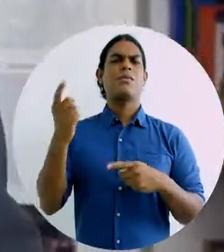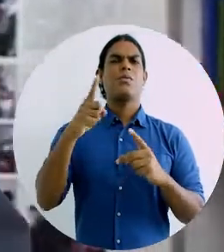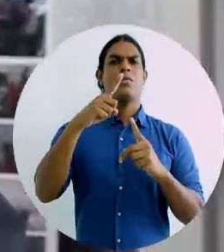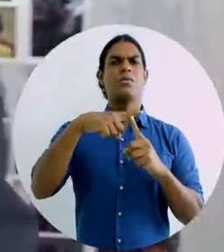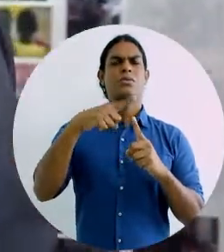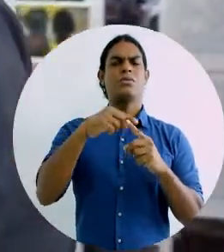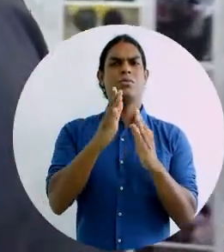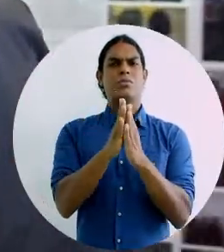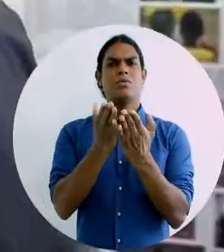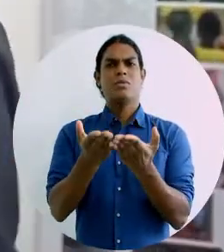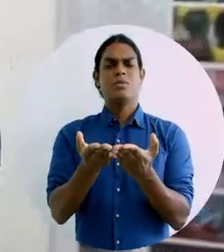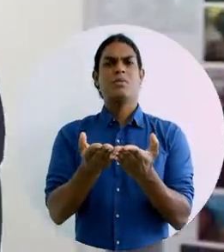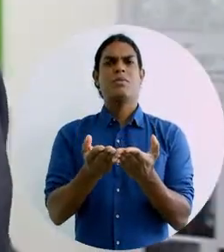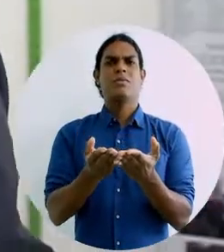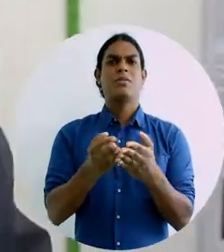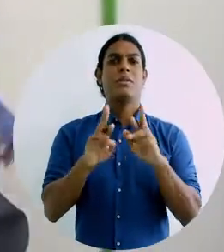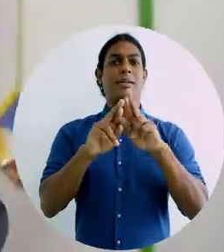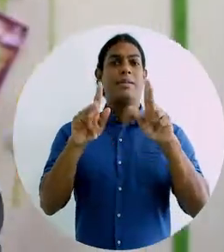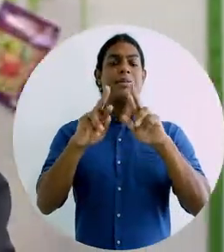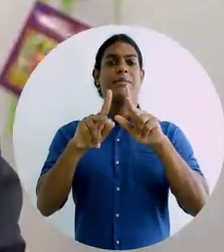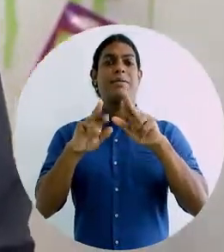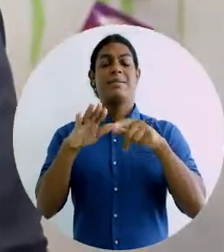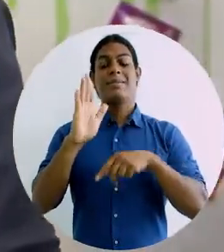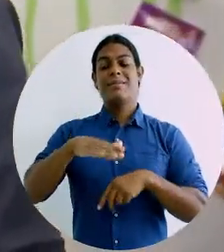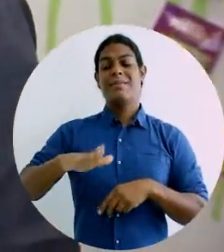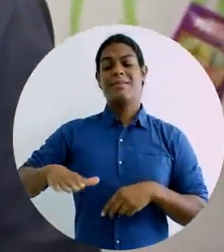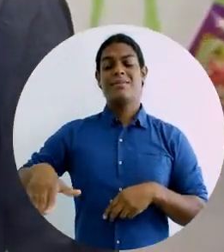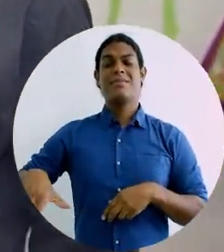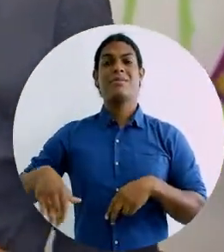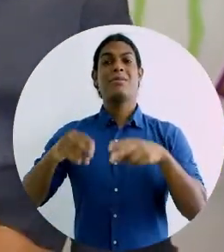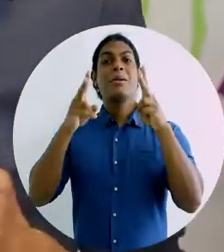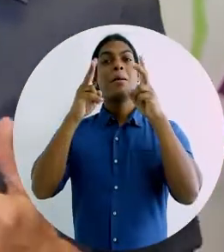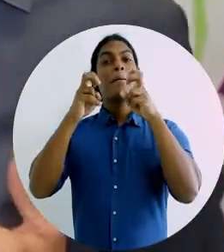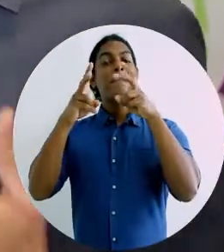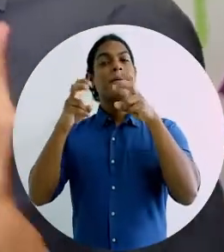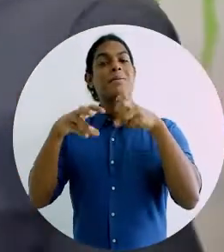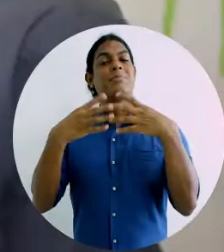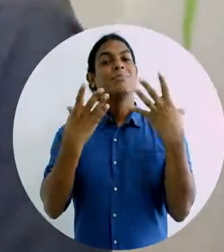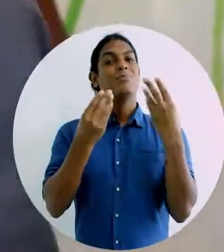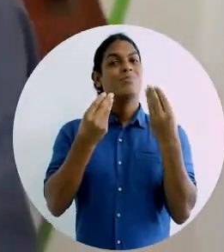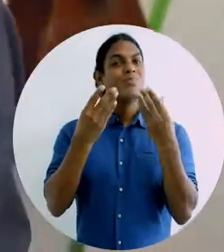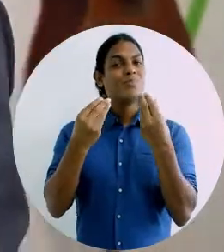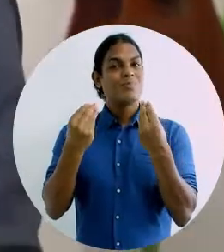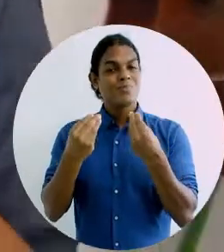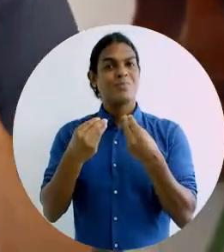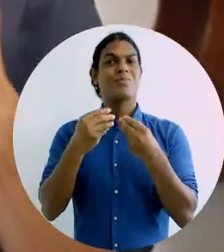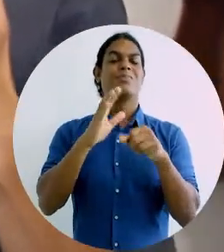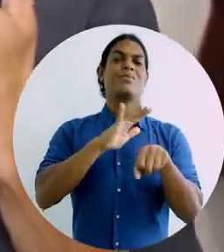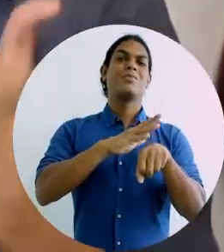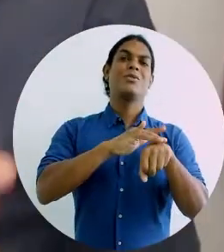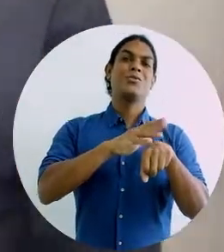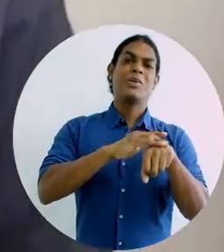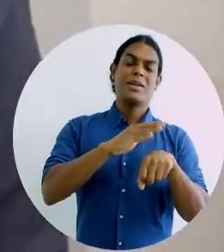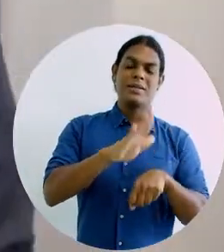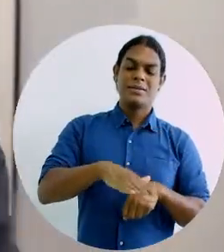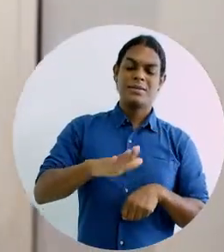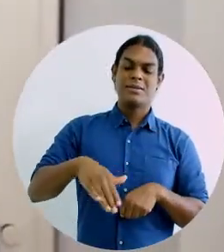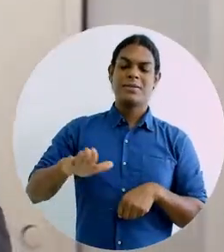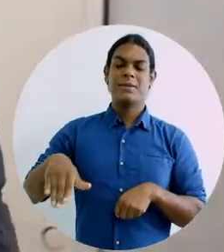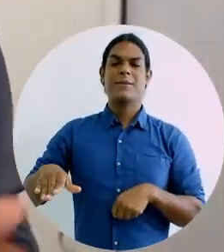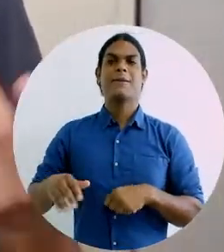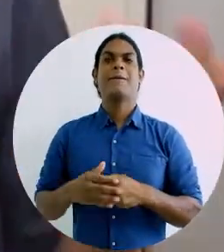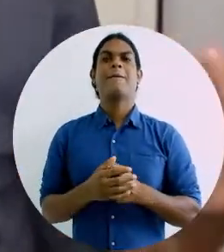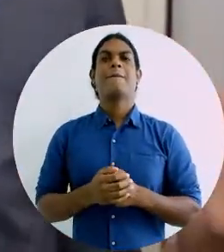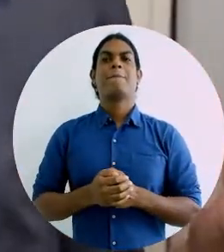forte na coleção, outra temática, é o material infantil. Percebemos que muitos pacientes, embora sejam adultos,